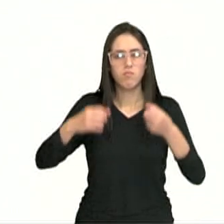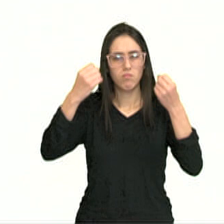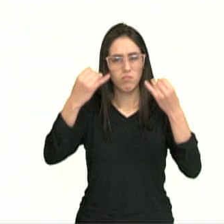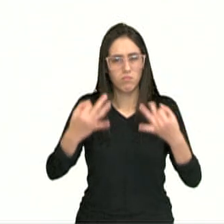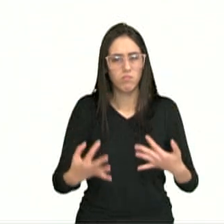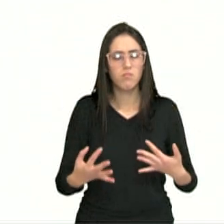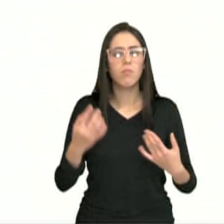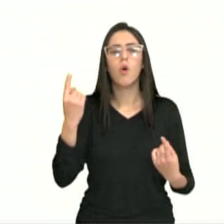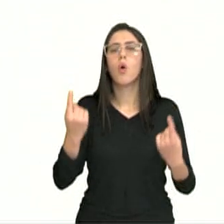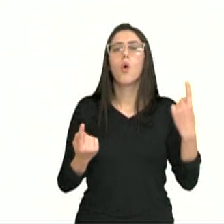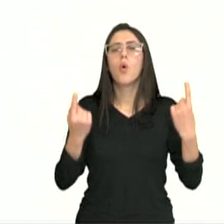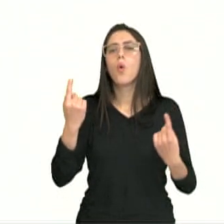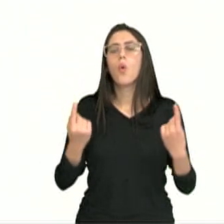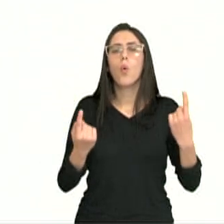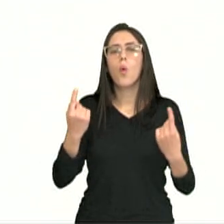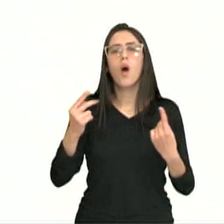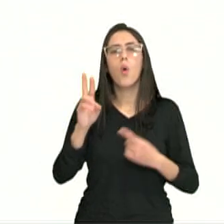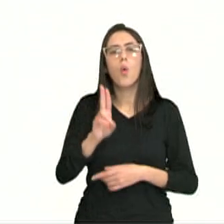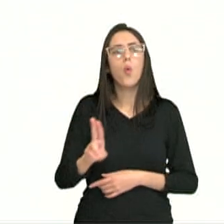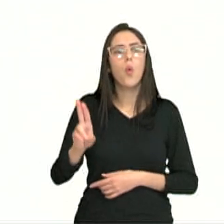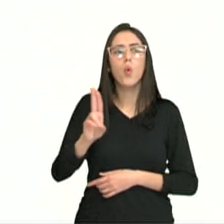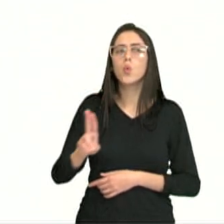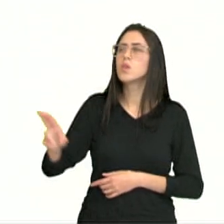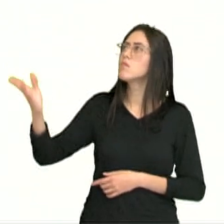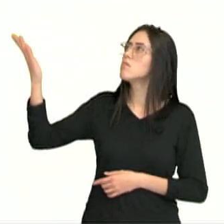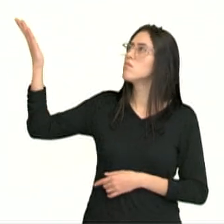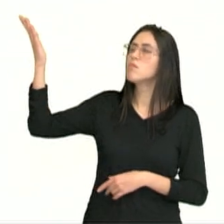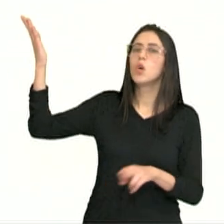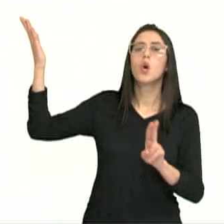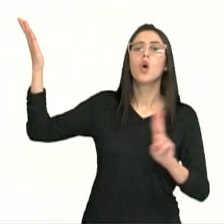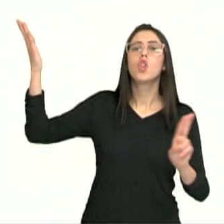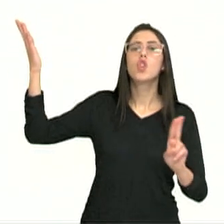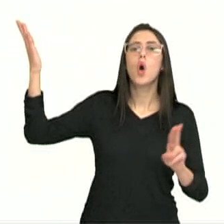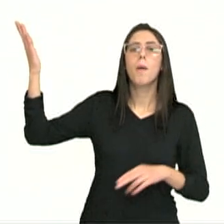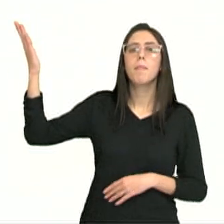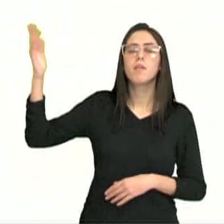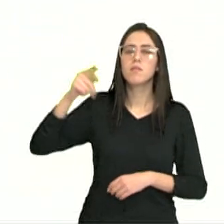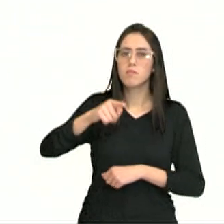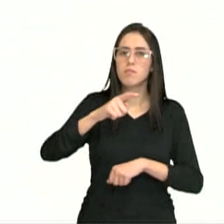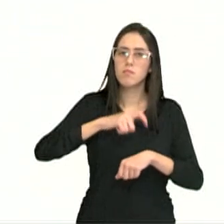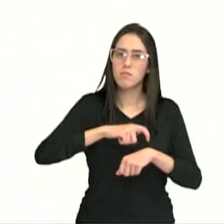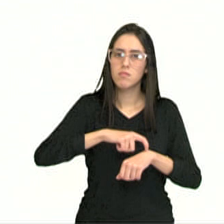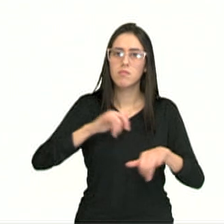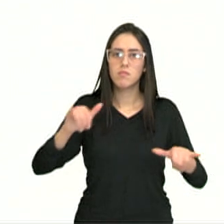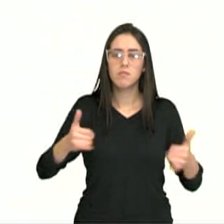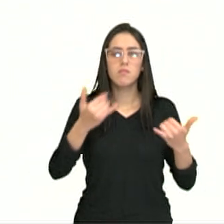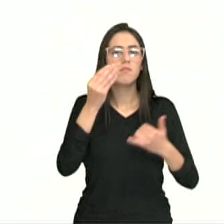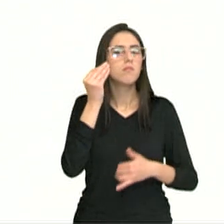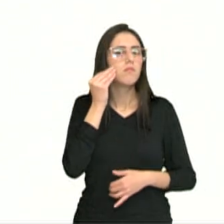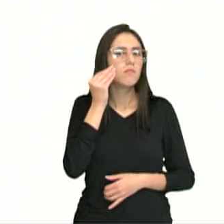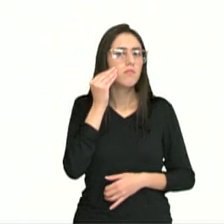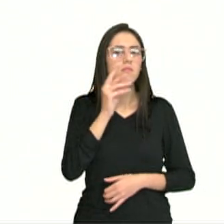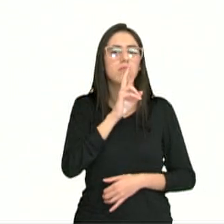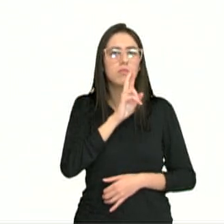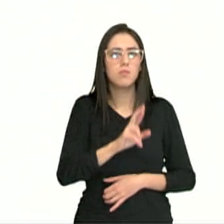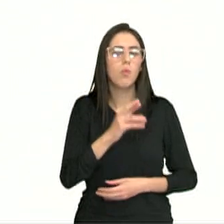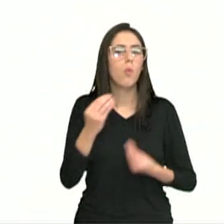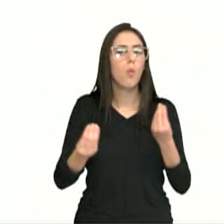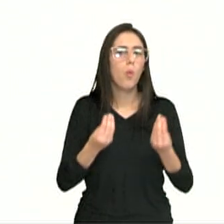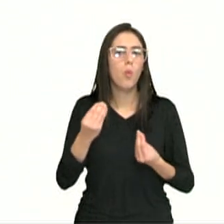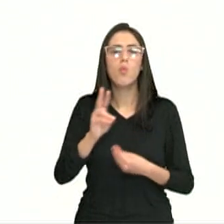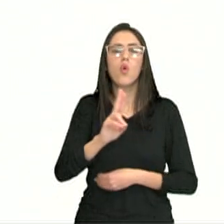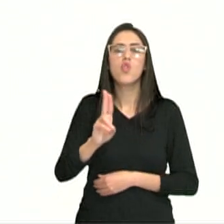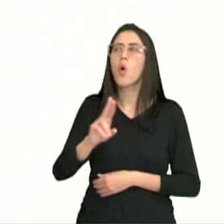animação, qual manobra foi utilizada neste momento? Eu vou dar um tempinho para vocês tentarem identificar a